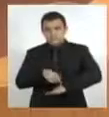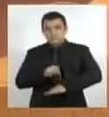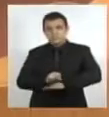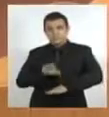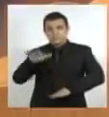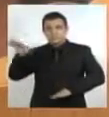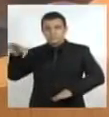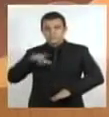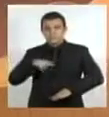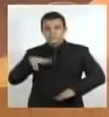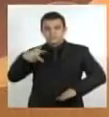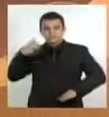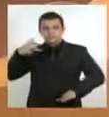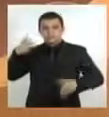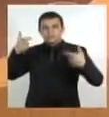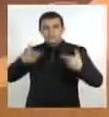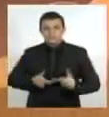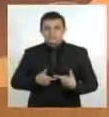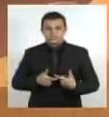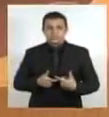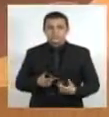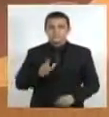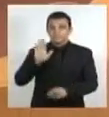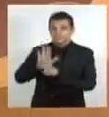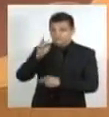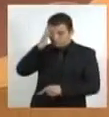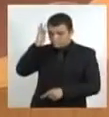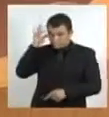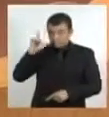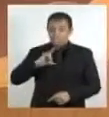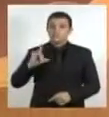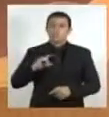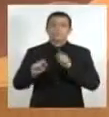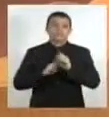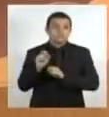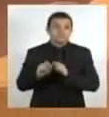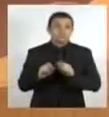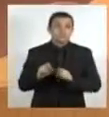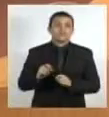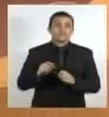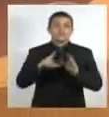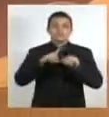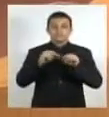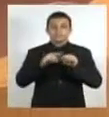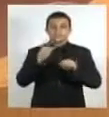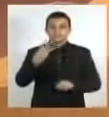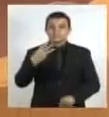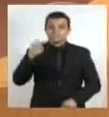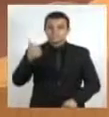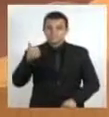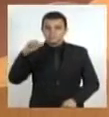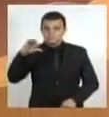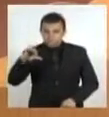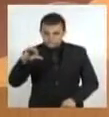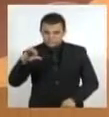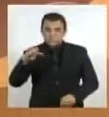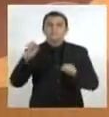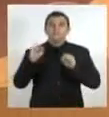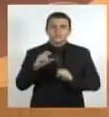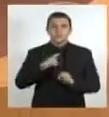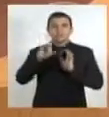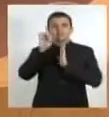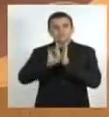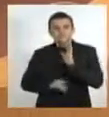que estão enquadrados no artigo 319 do Código do Processo Penal, para terem direito a esse mecanismo.